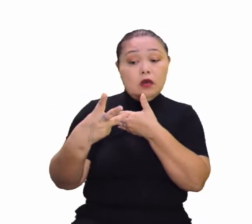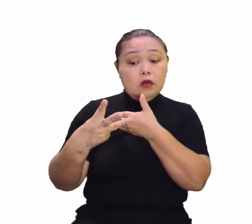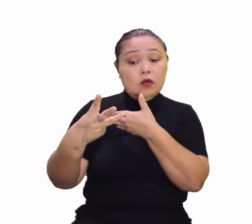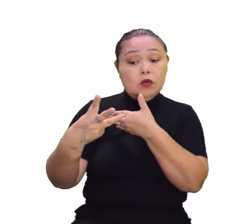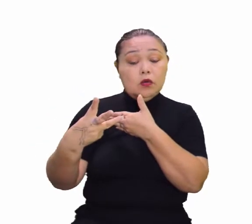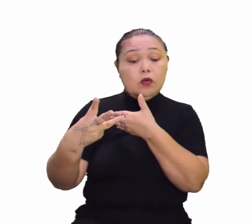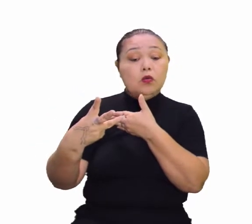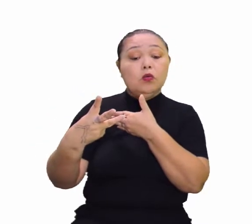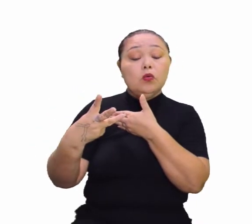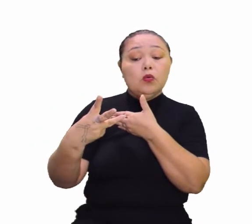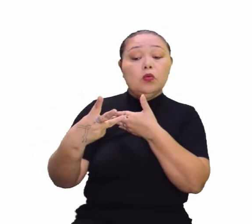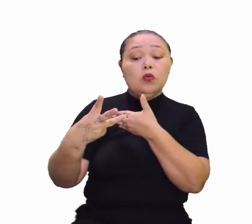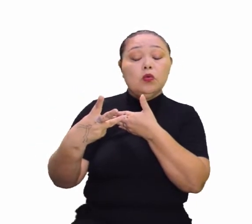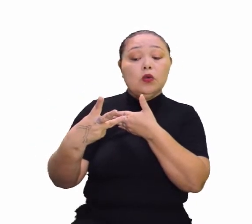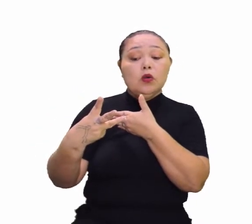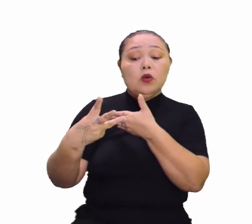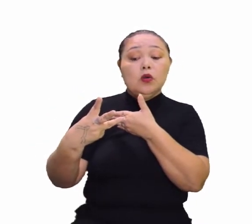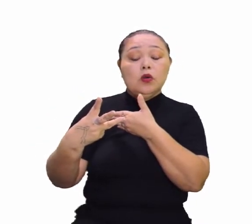1943 com